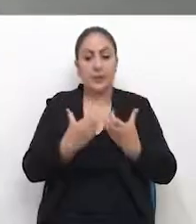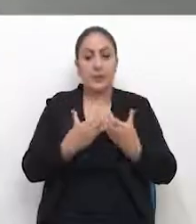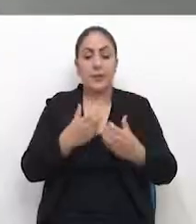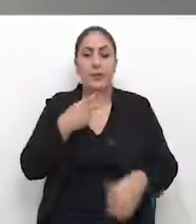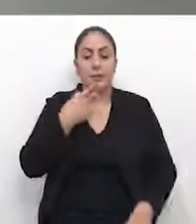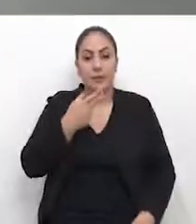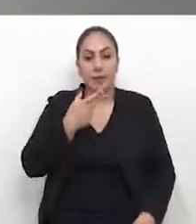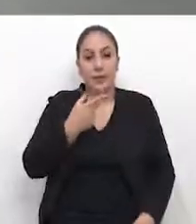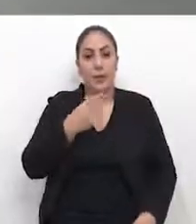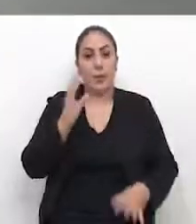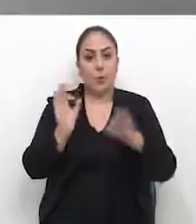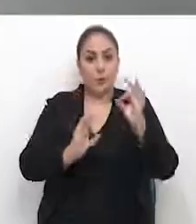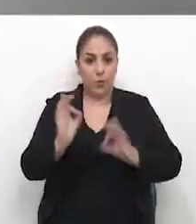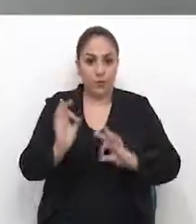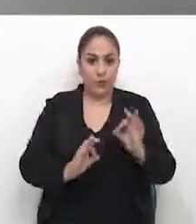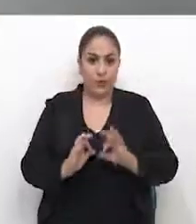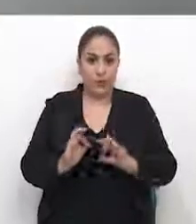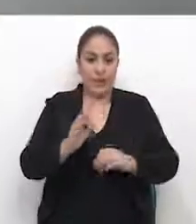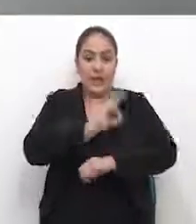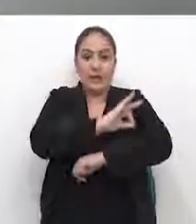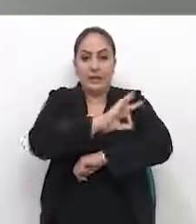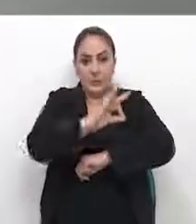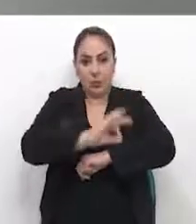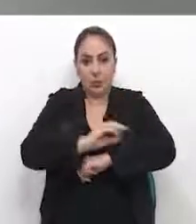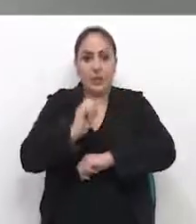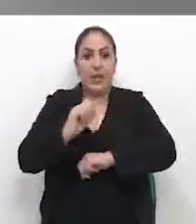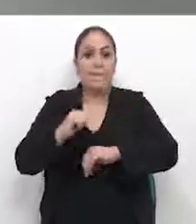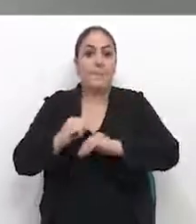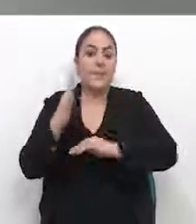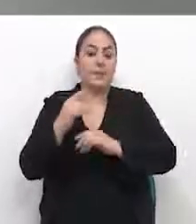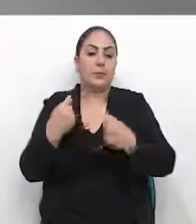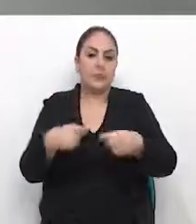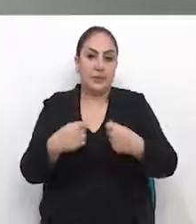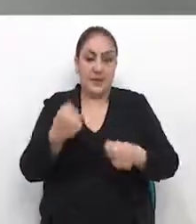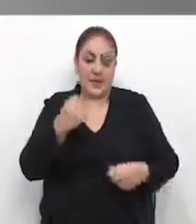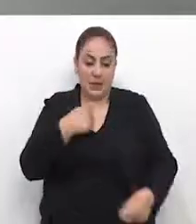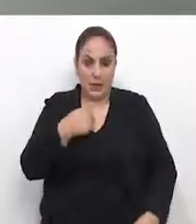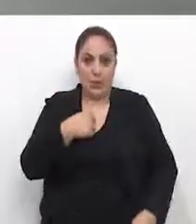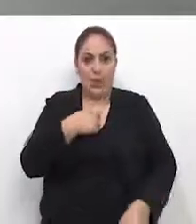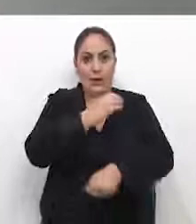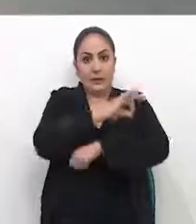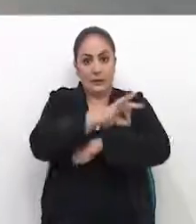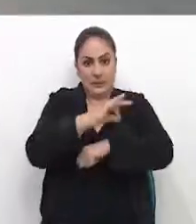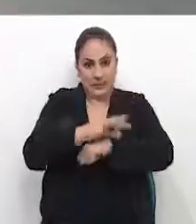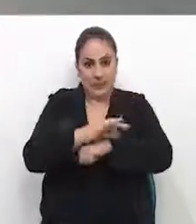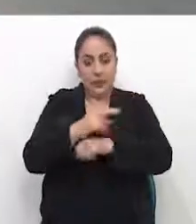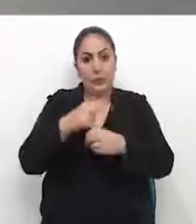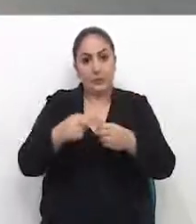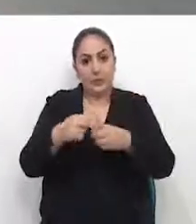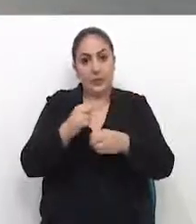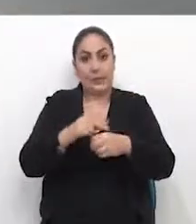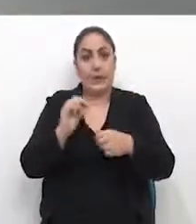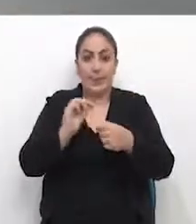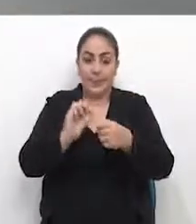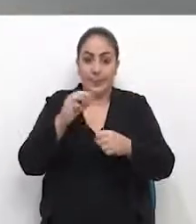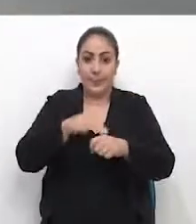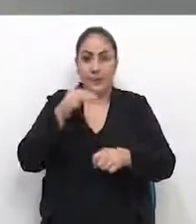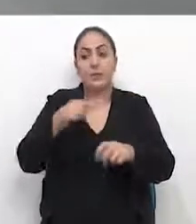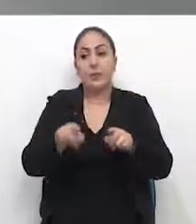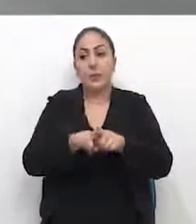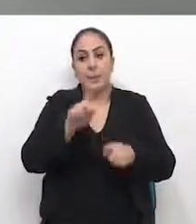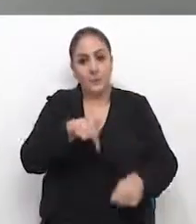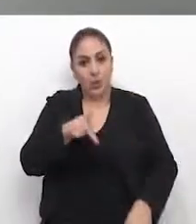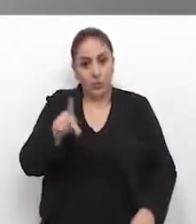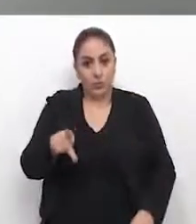Câmara, eu vim falar sobre o projeto Arquitetura para quem mais precisa. Então, eu sou arquiteta urbanista, mestre em arquitetura e urbanismo